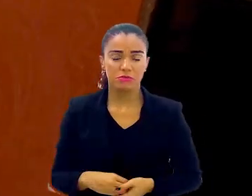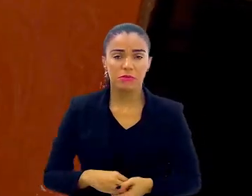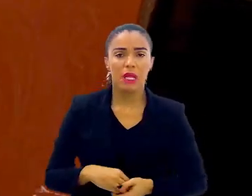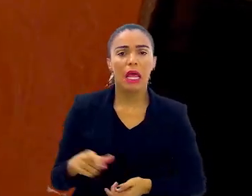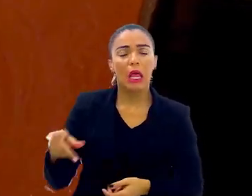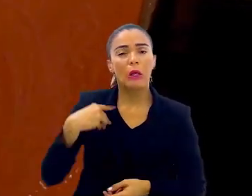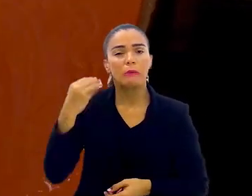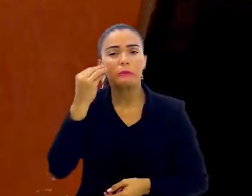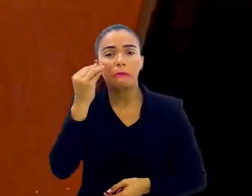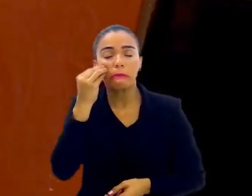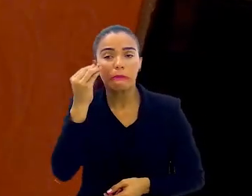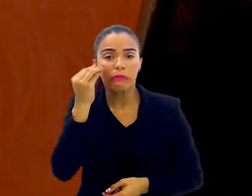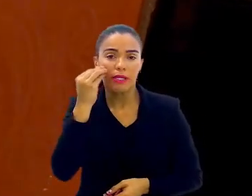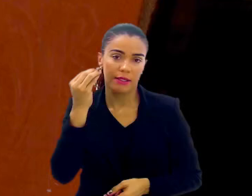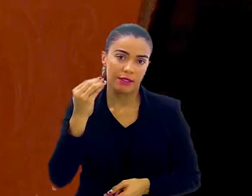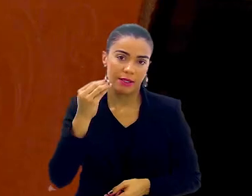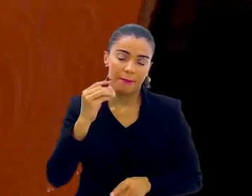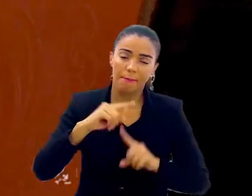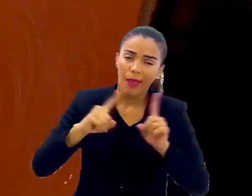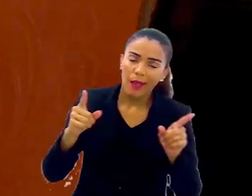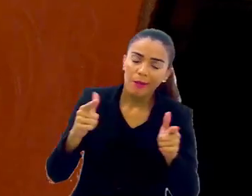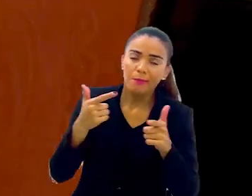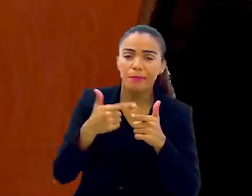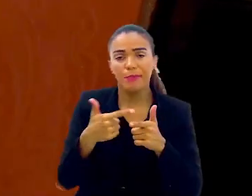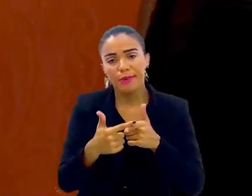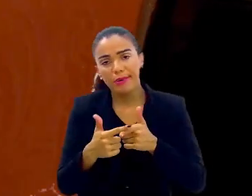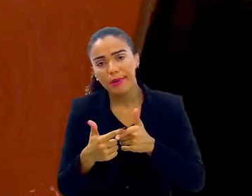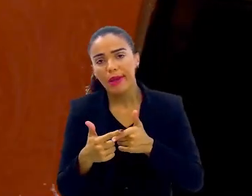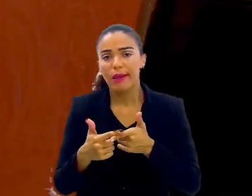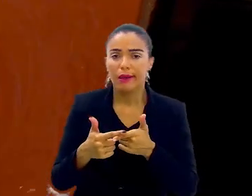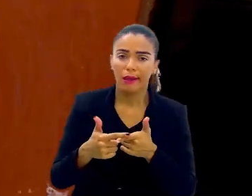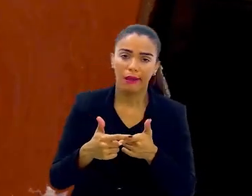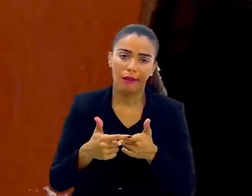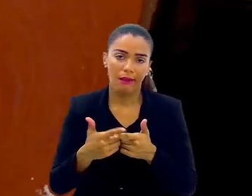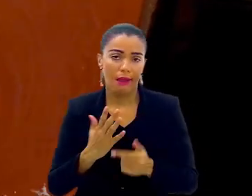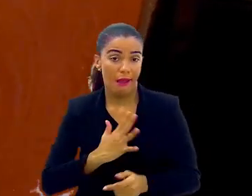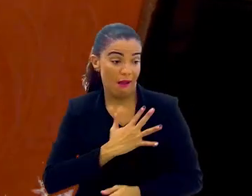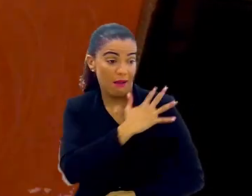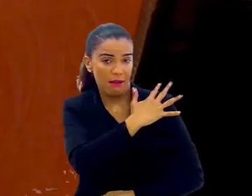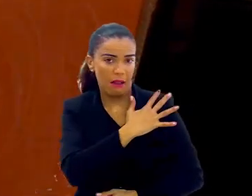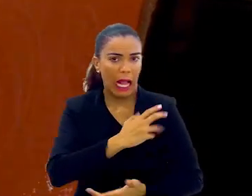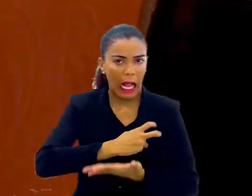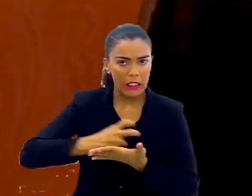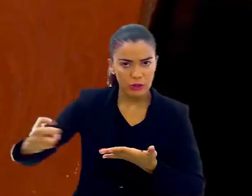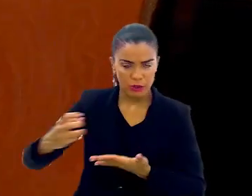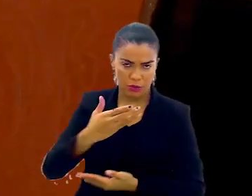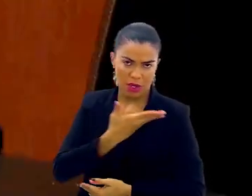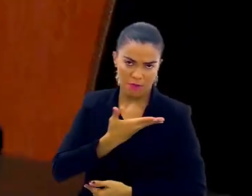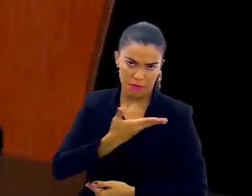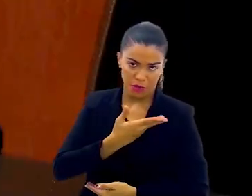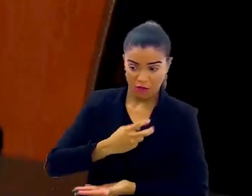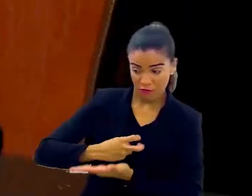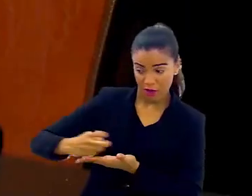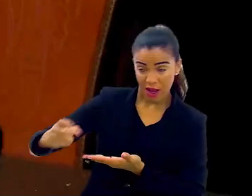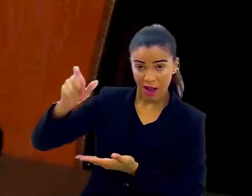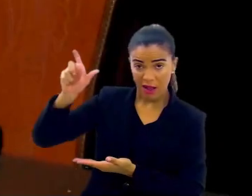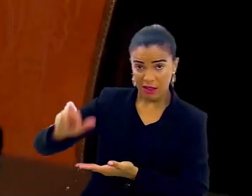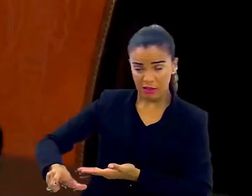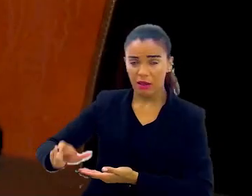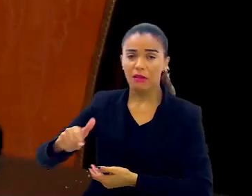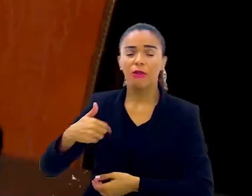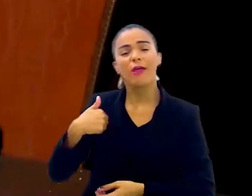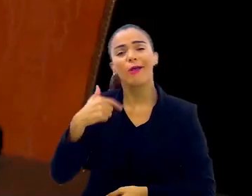não pretendia ser, mas porque a Revolução caçou um amigo meu. Como ele foi